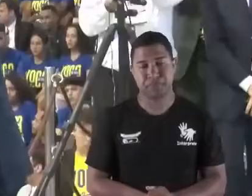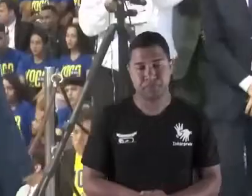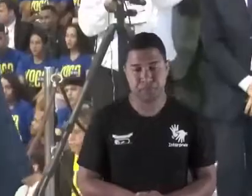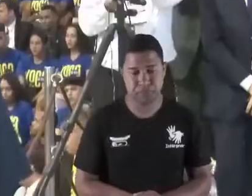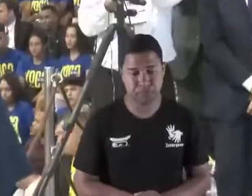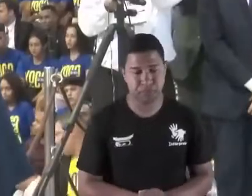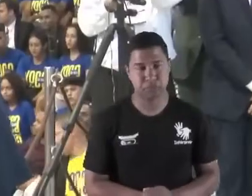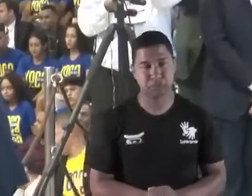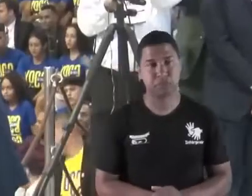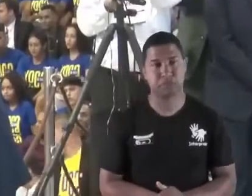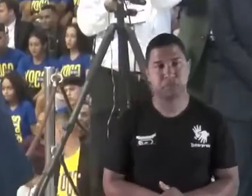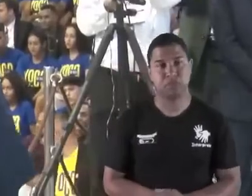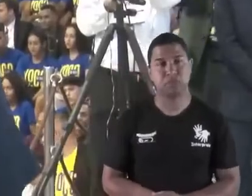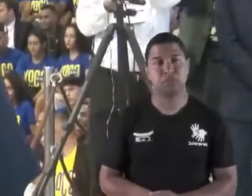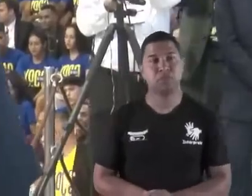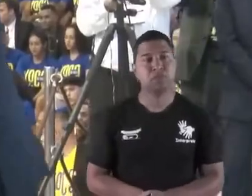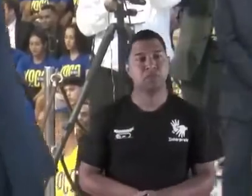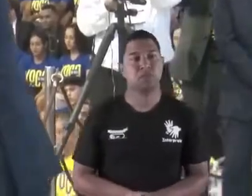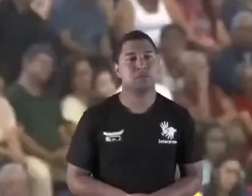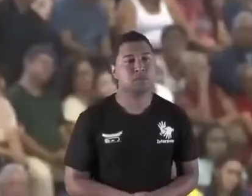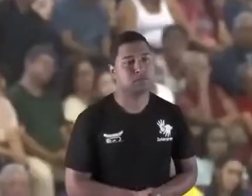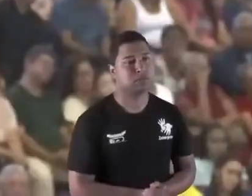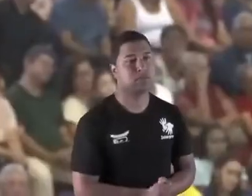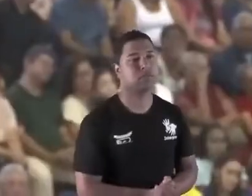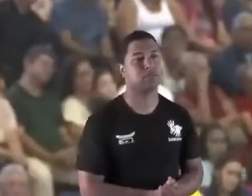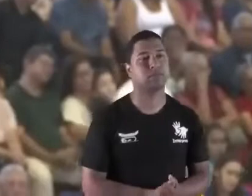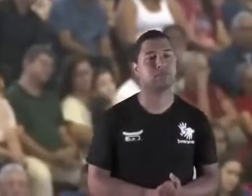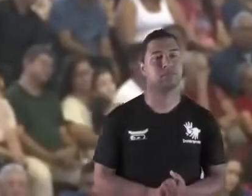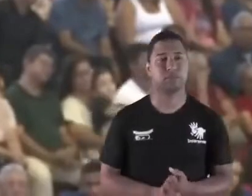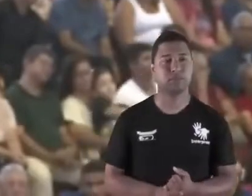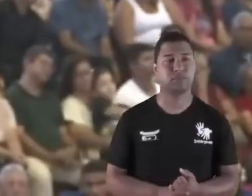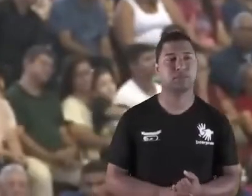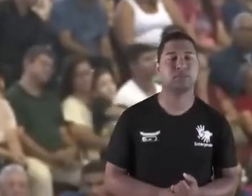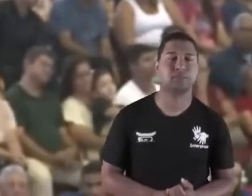para frente, para frente.